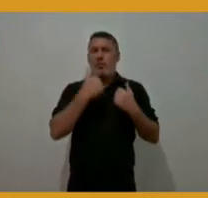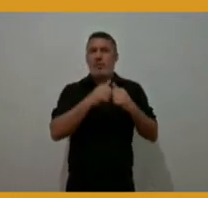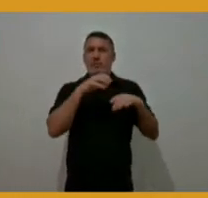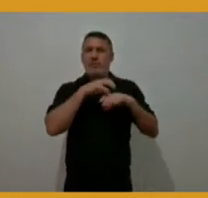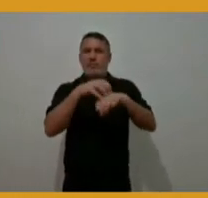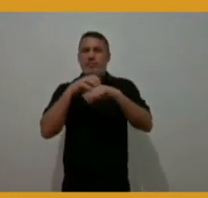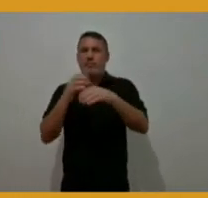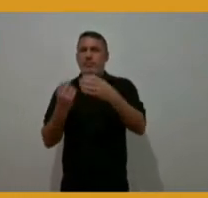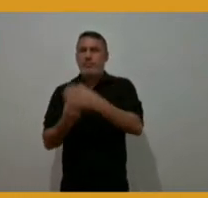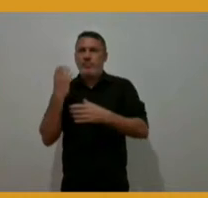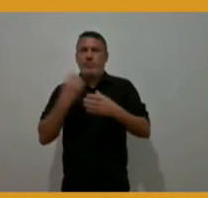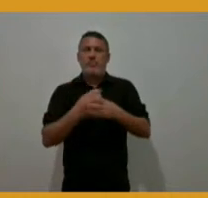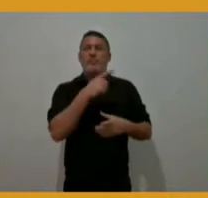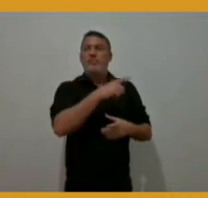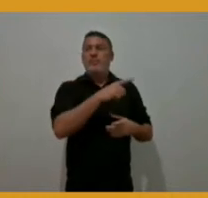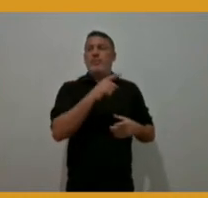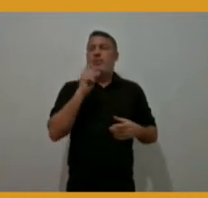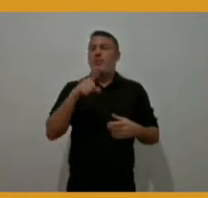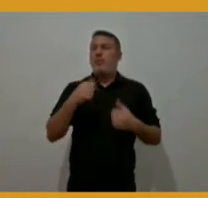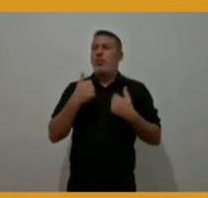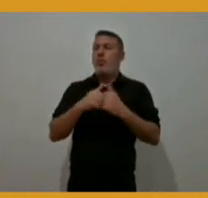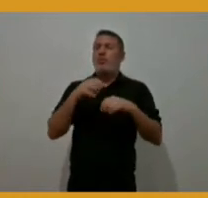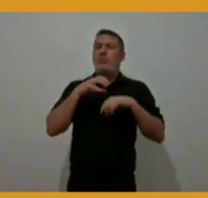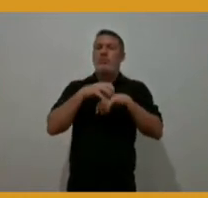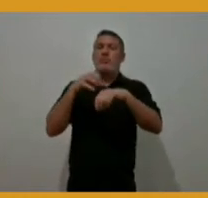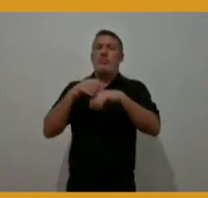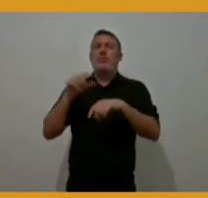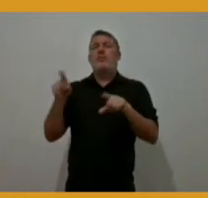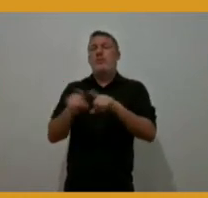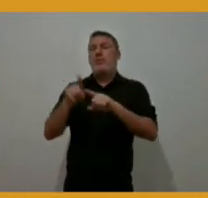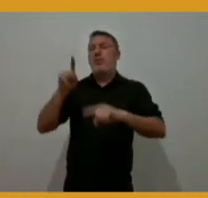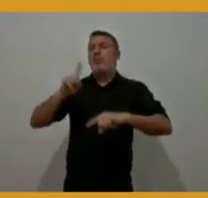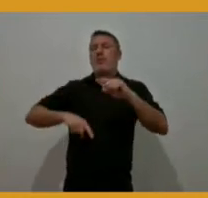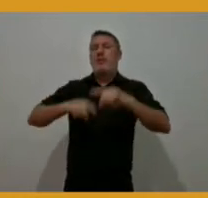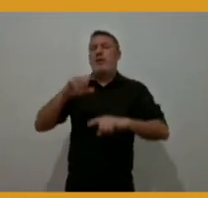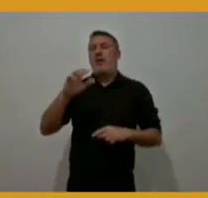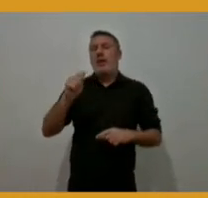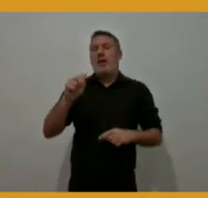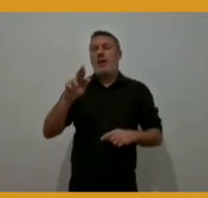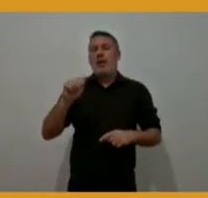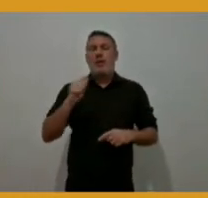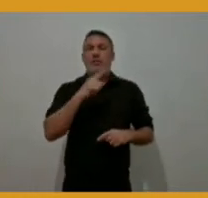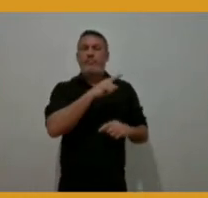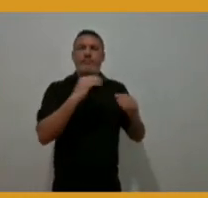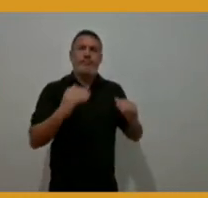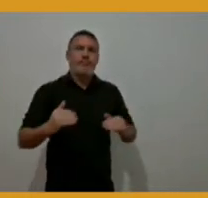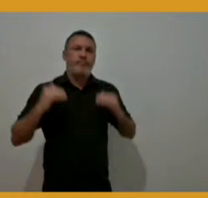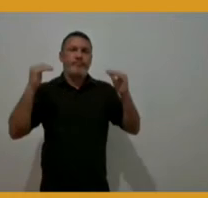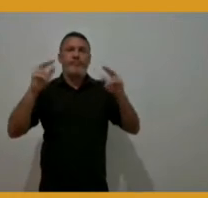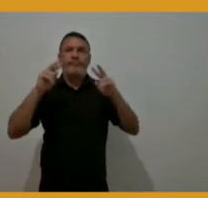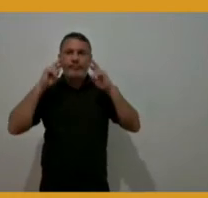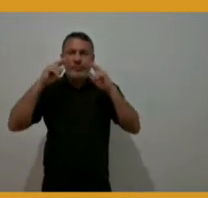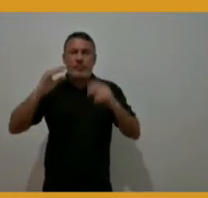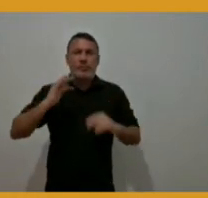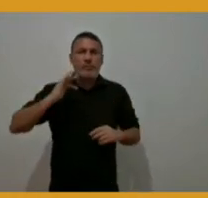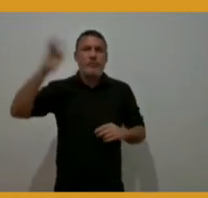empresa de transportes de cargas. Um sucesso no seu tempo, uma visão de negócios inequívoca.